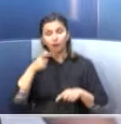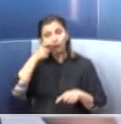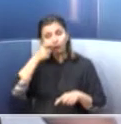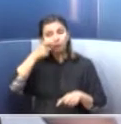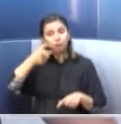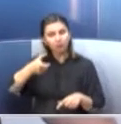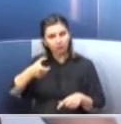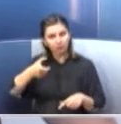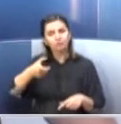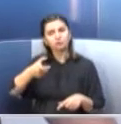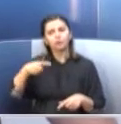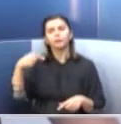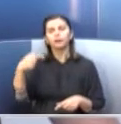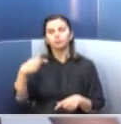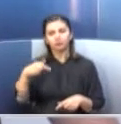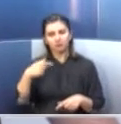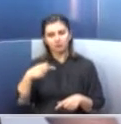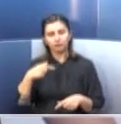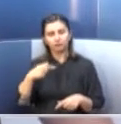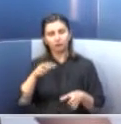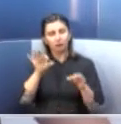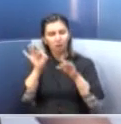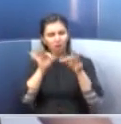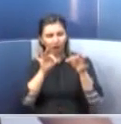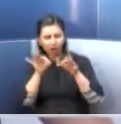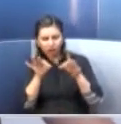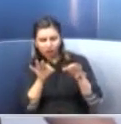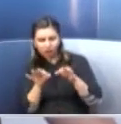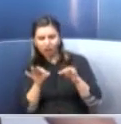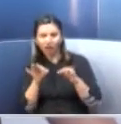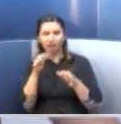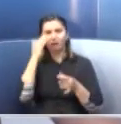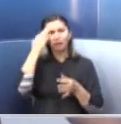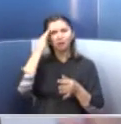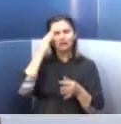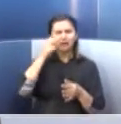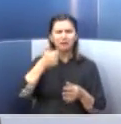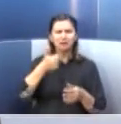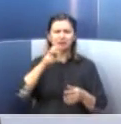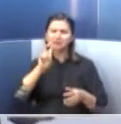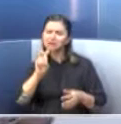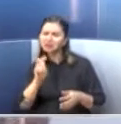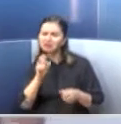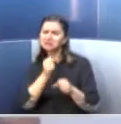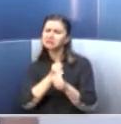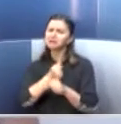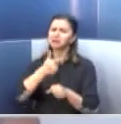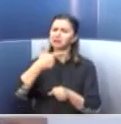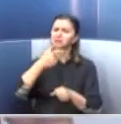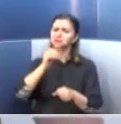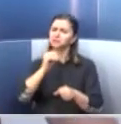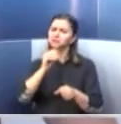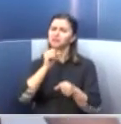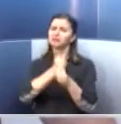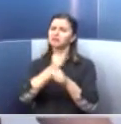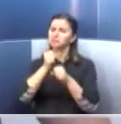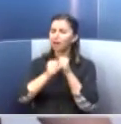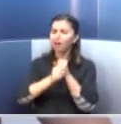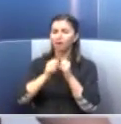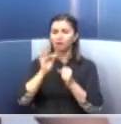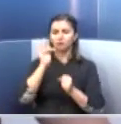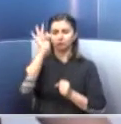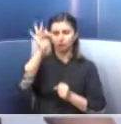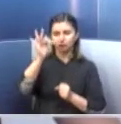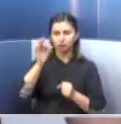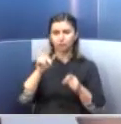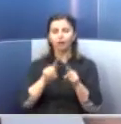de fato, Sete Lagoas possa ser planejada e pensada aí para os 10, 15, 20 anos futuros. E ainda falando